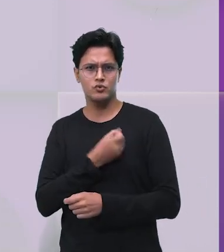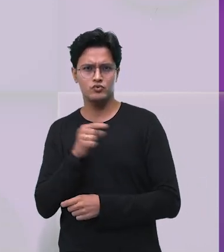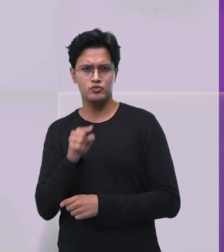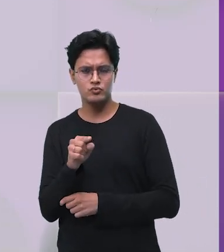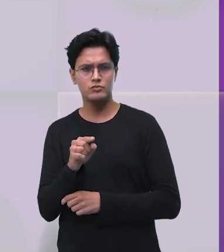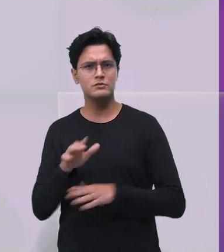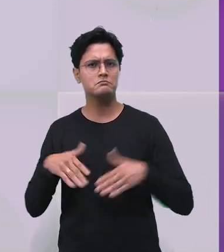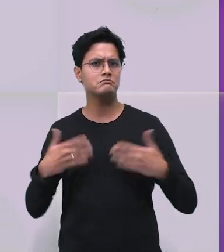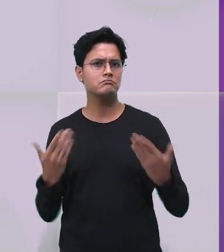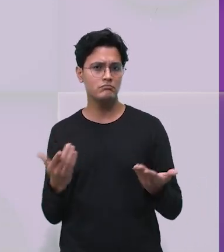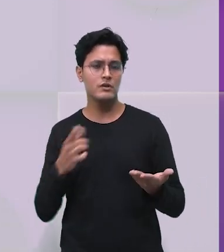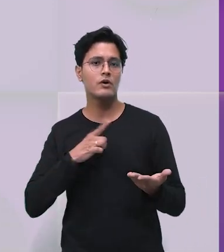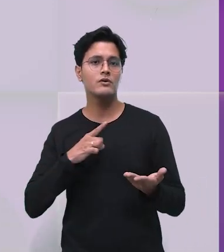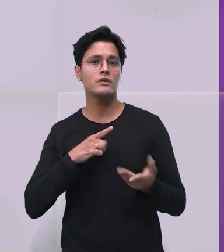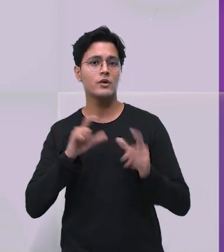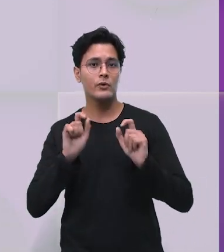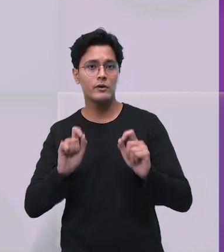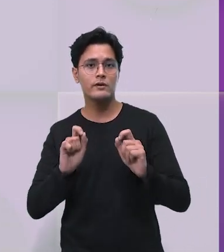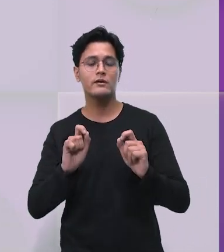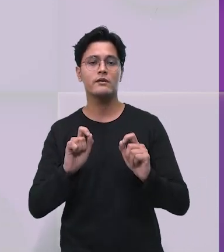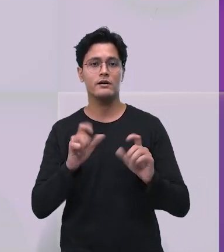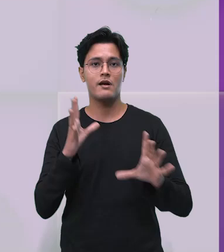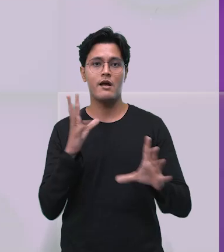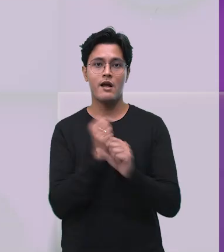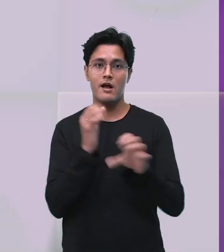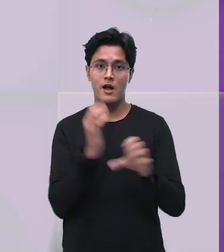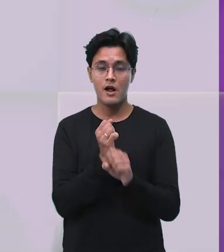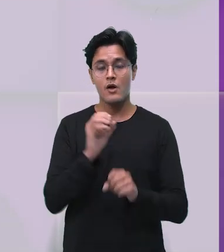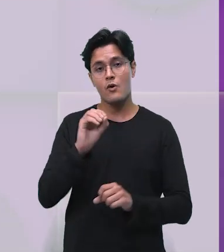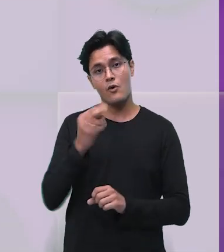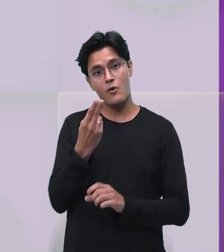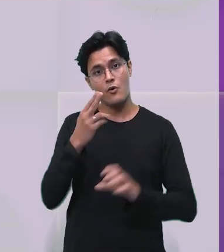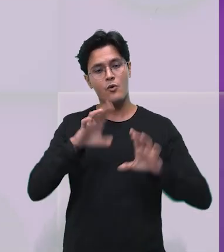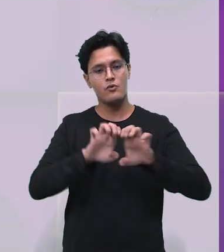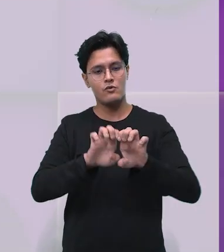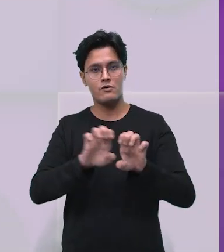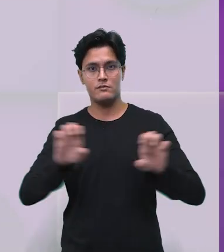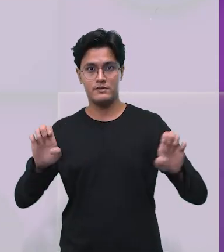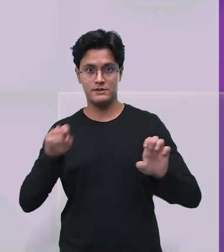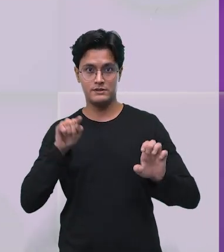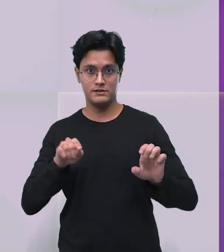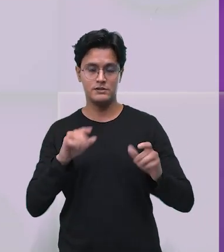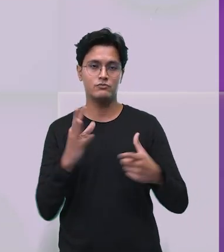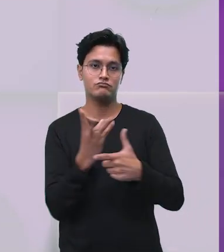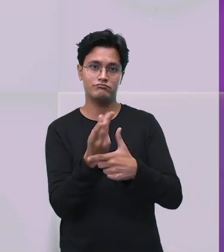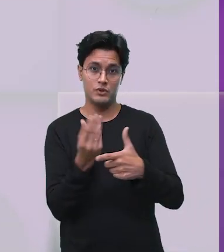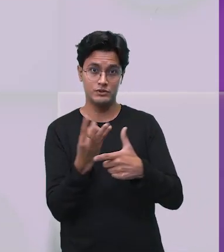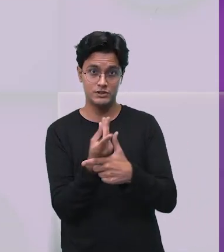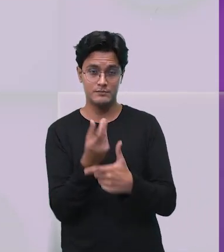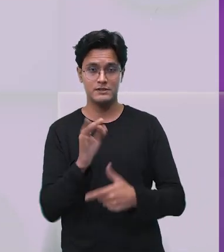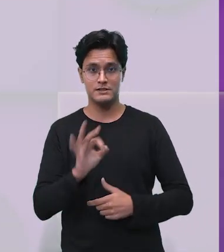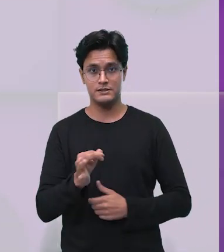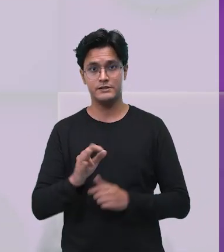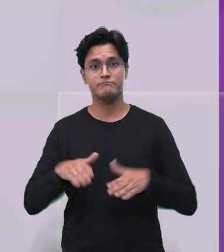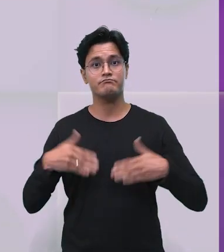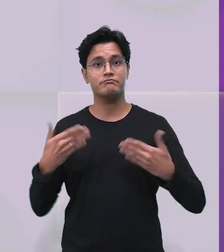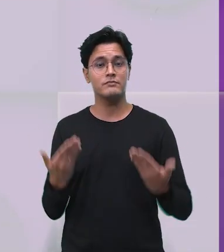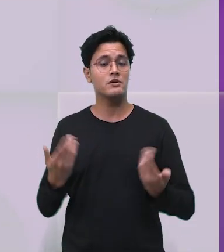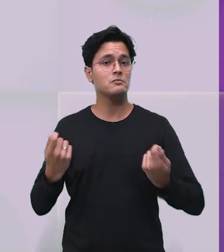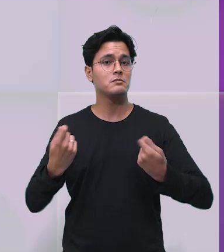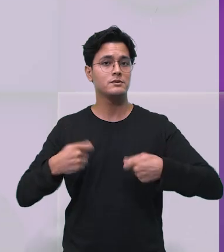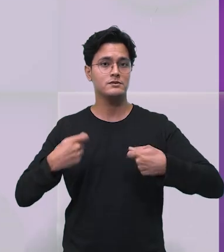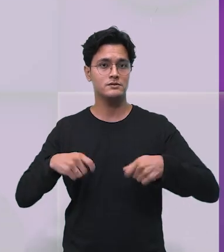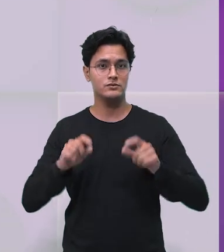literal, então nós teremos expressões ou equações algébricas, tá? E aí se faz necessário